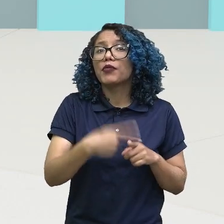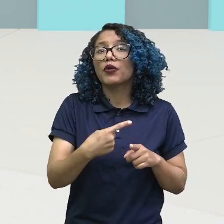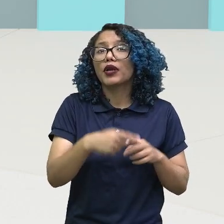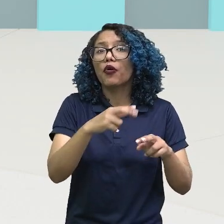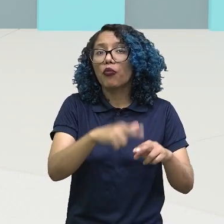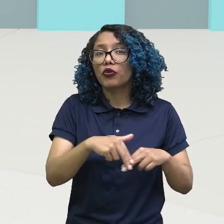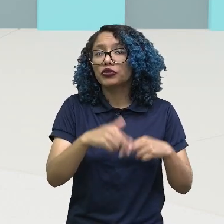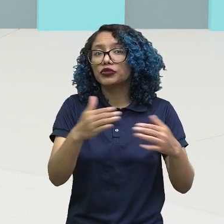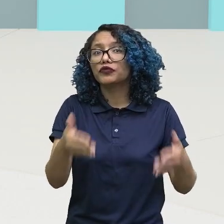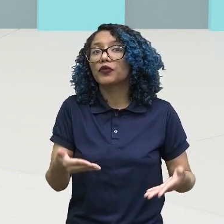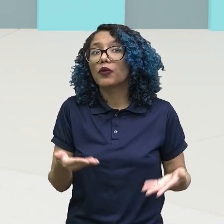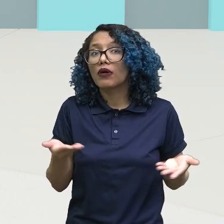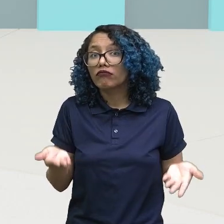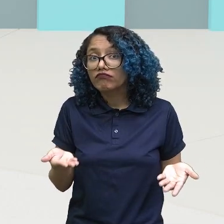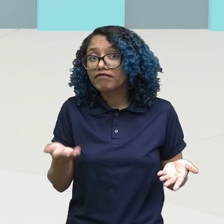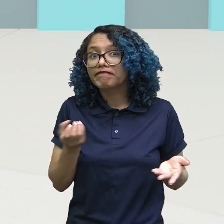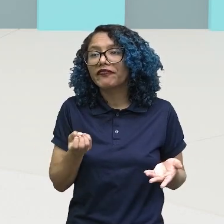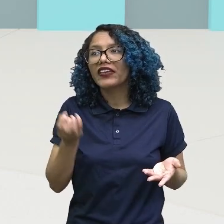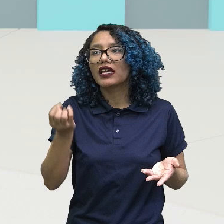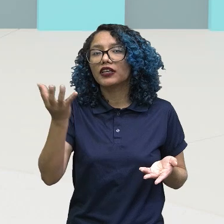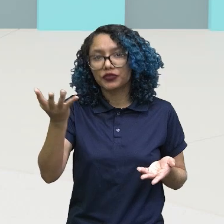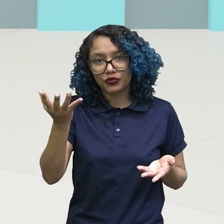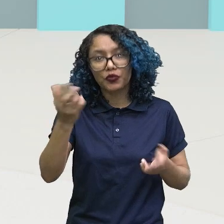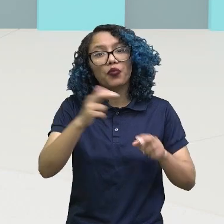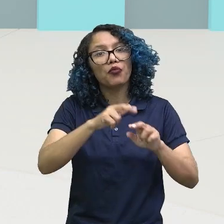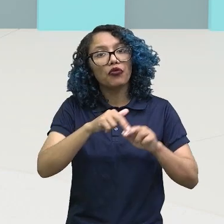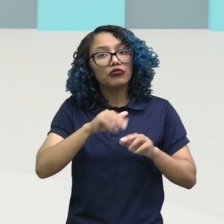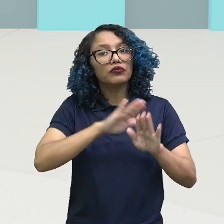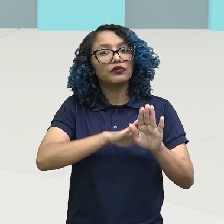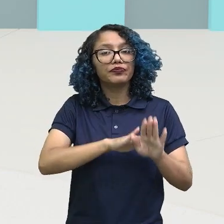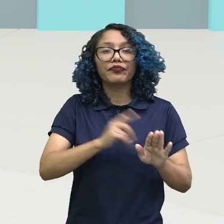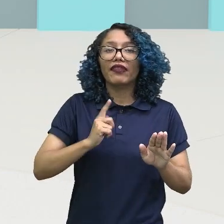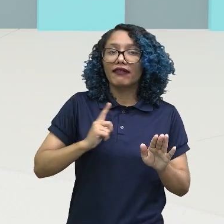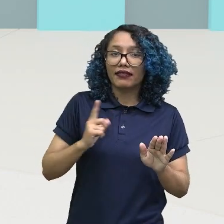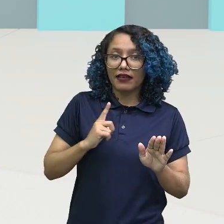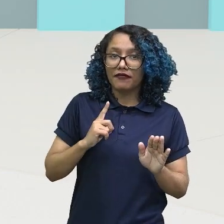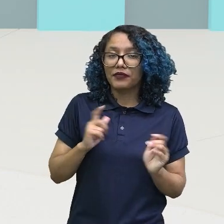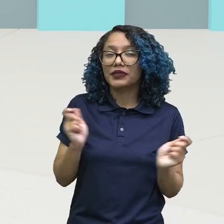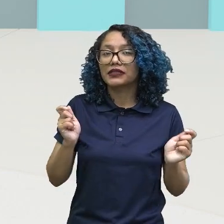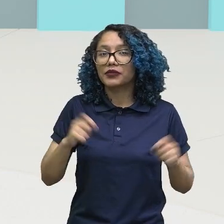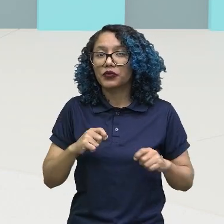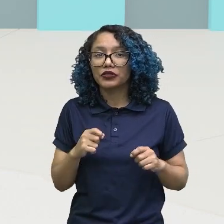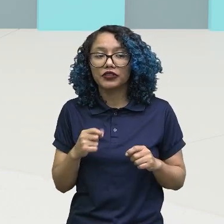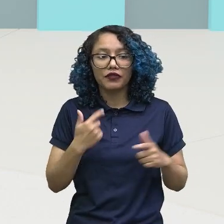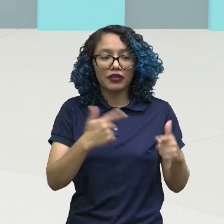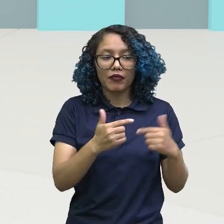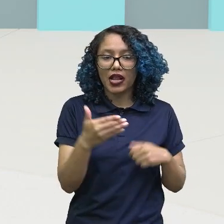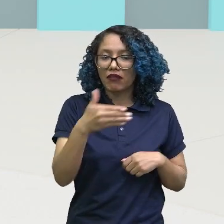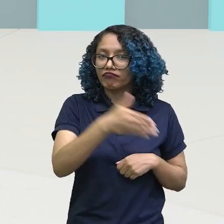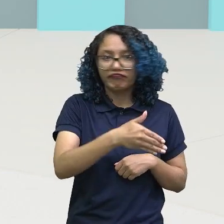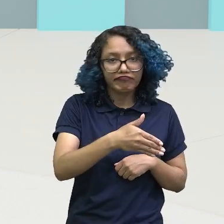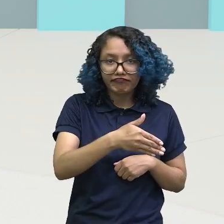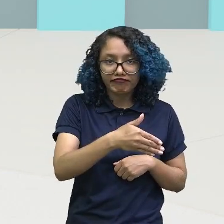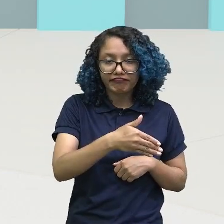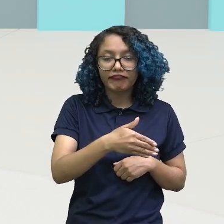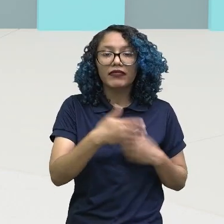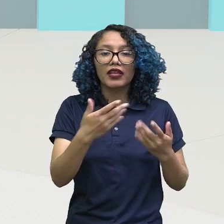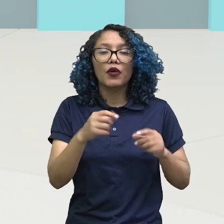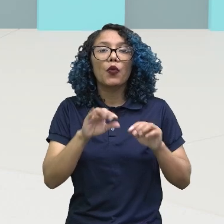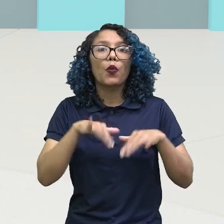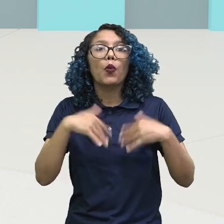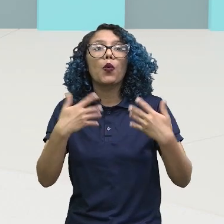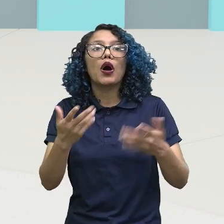viajou. Então, teve uma causa aí para ela não comparecer no trabalho, que foi o ato de viajar. Então,